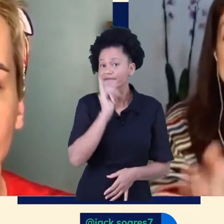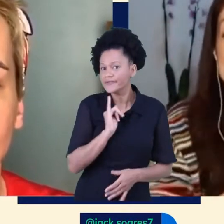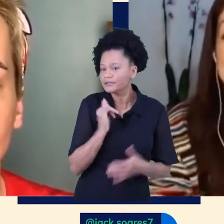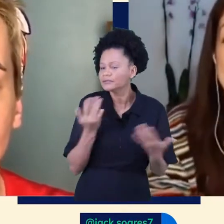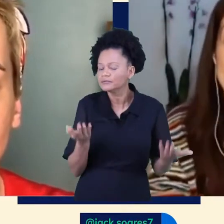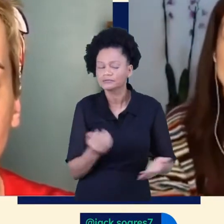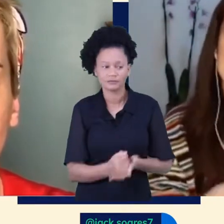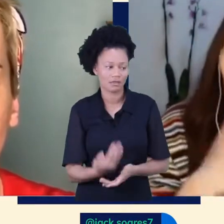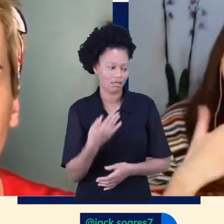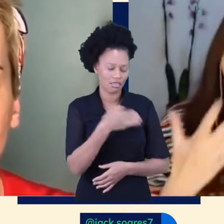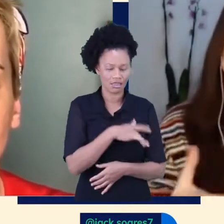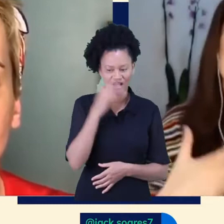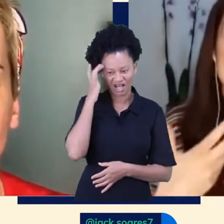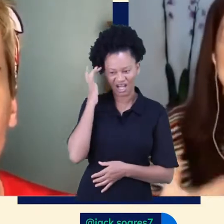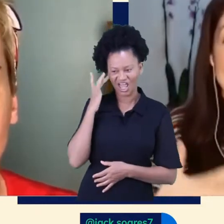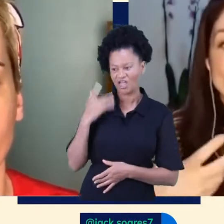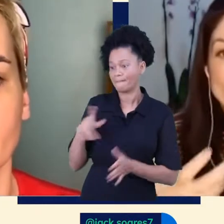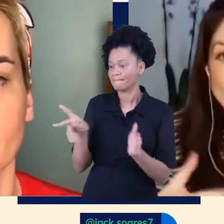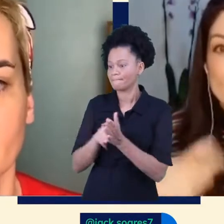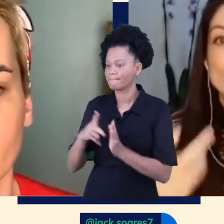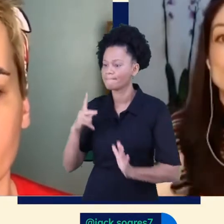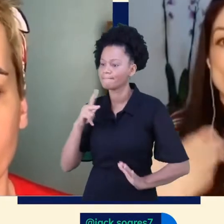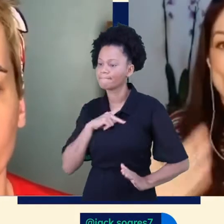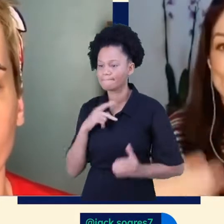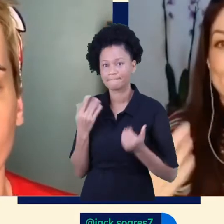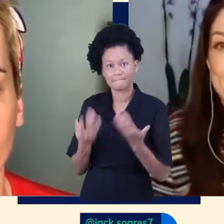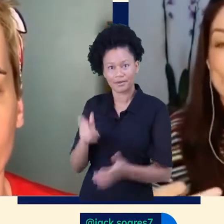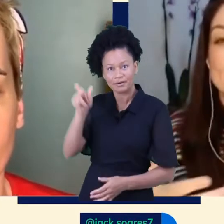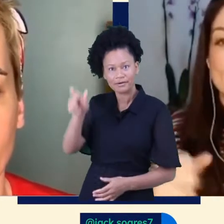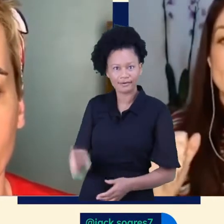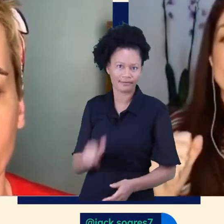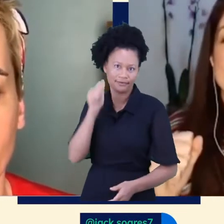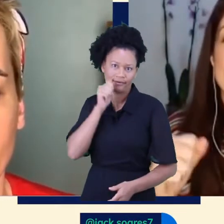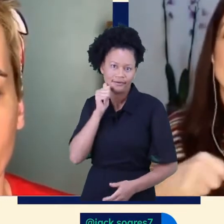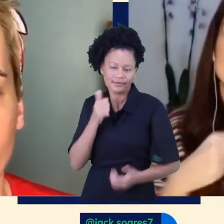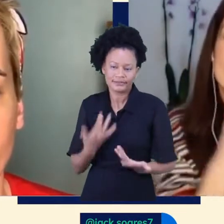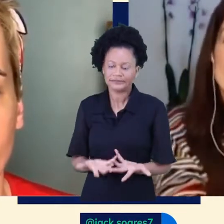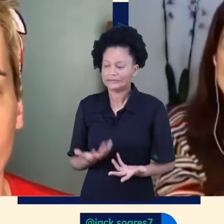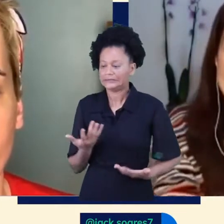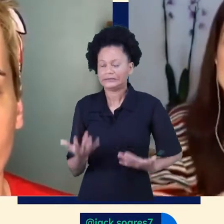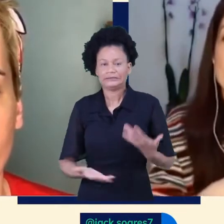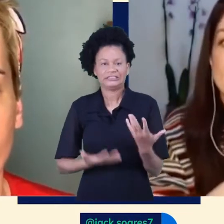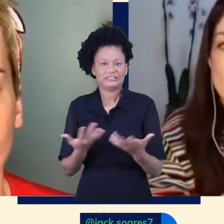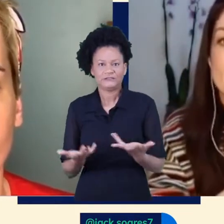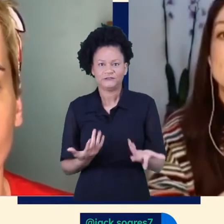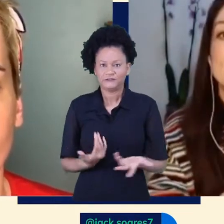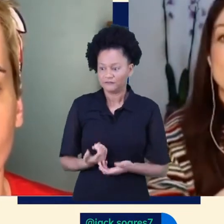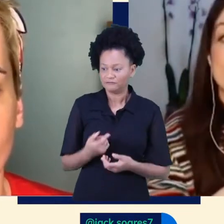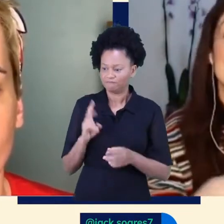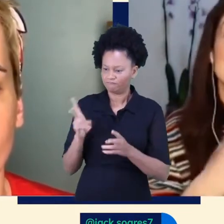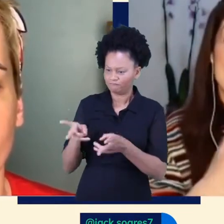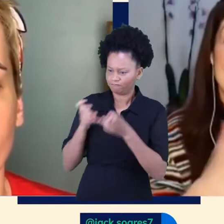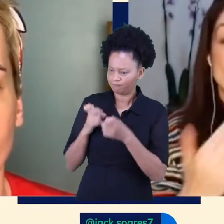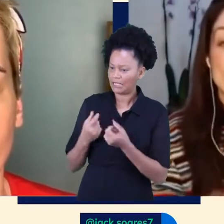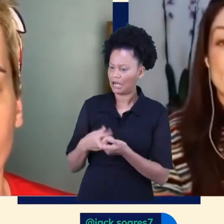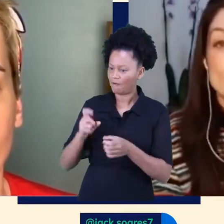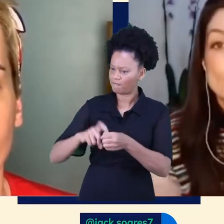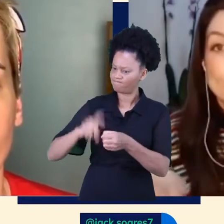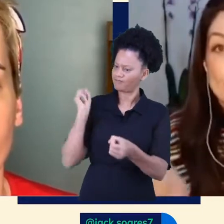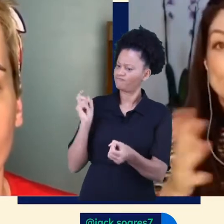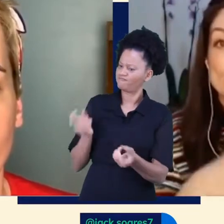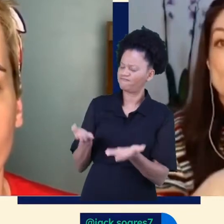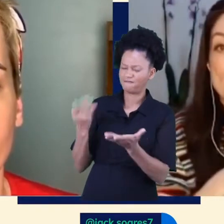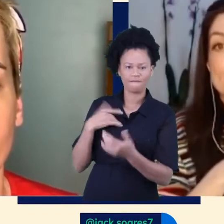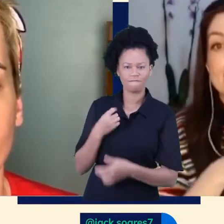dono dessa mulher, e aí ele não aguenta o tranco de conviver com a independência dela e ele prefere matar, né, quando não mata a mulher e